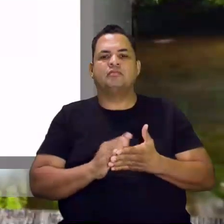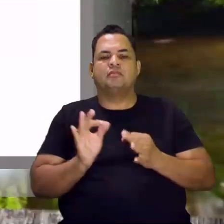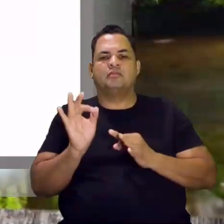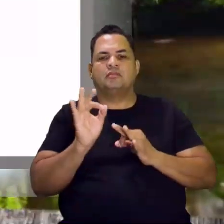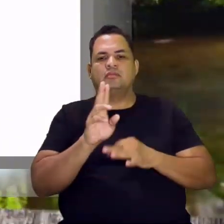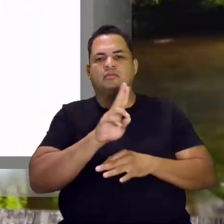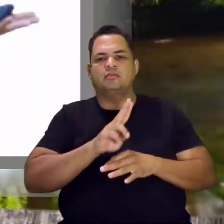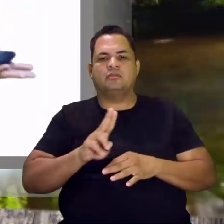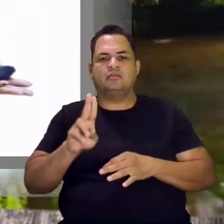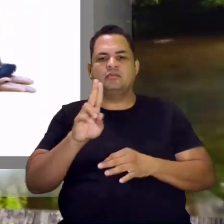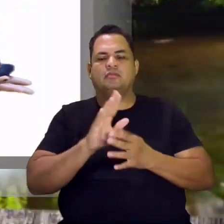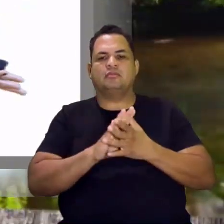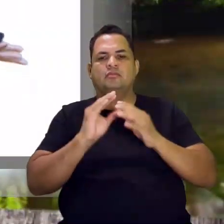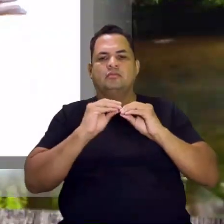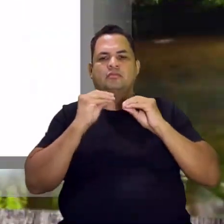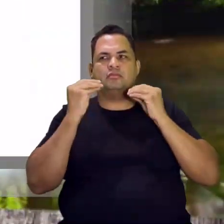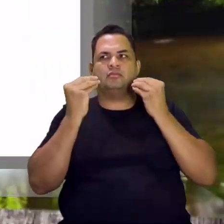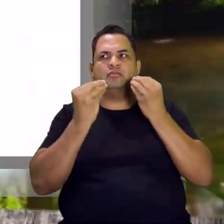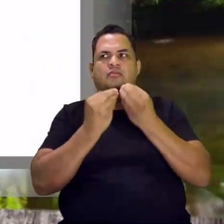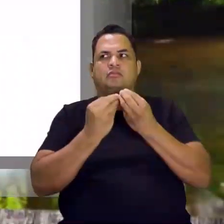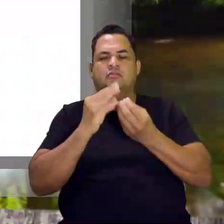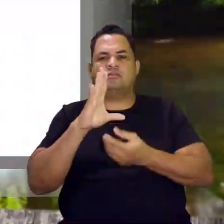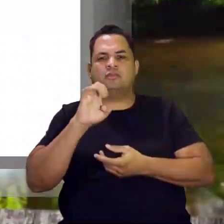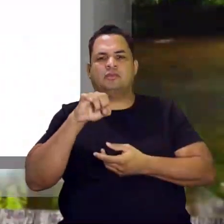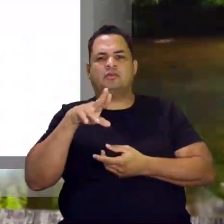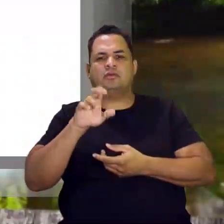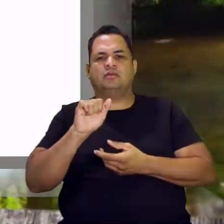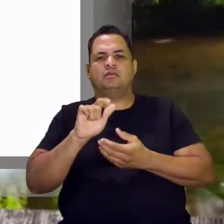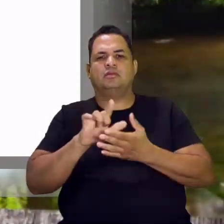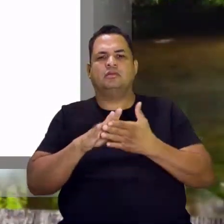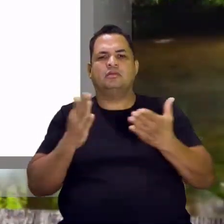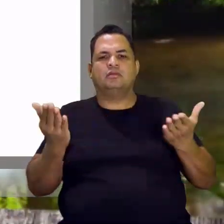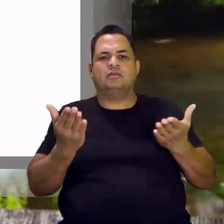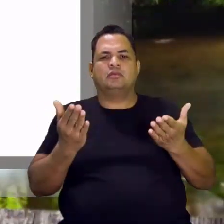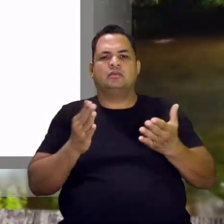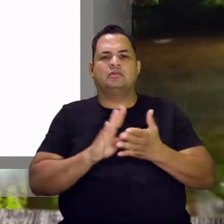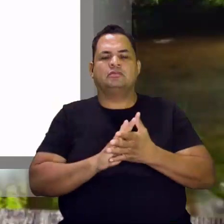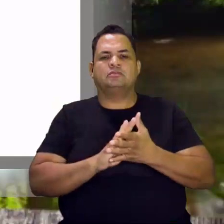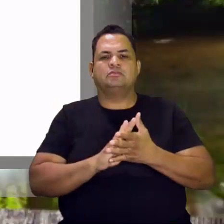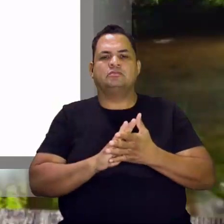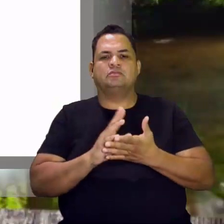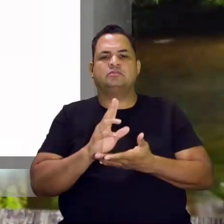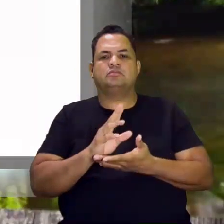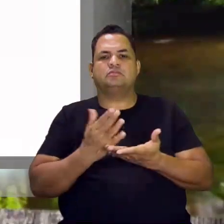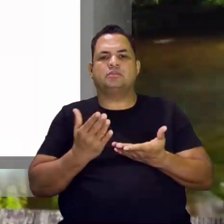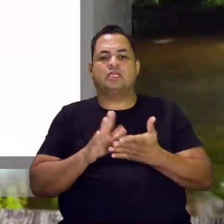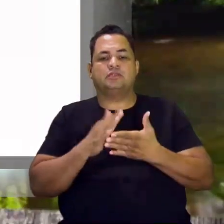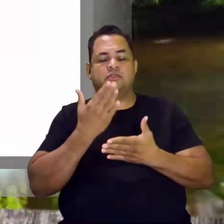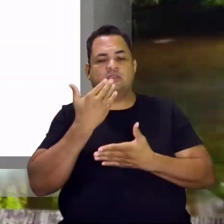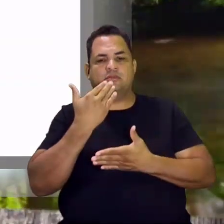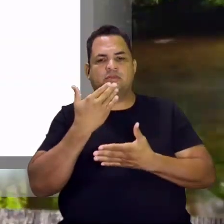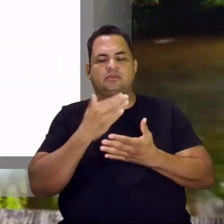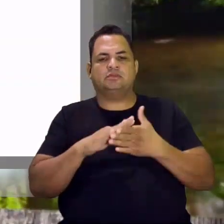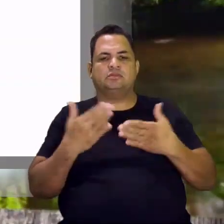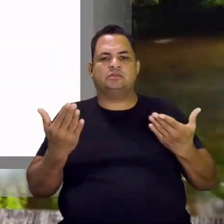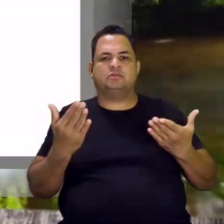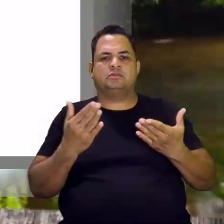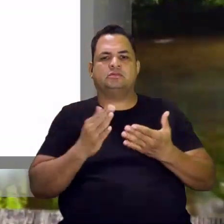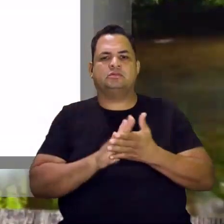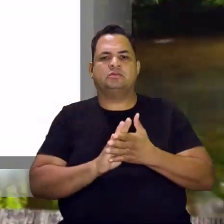utilizar substâncias orgânicas, transformando-as em substâncias orgânicas para o seu consumo. Então,